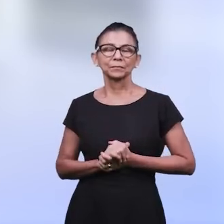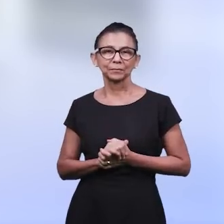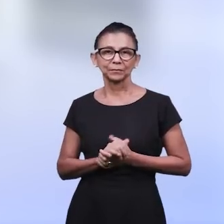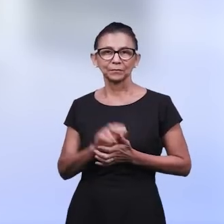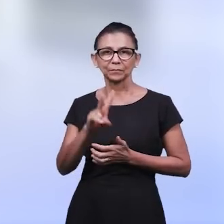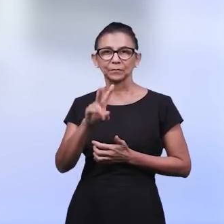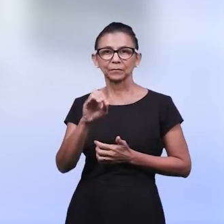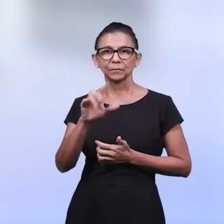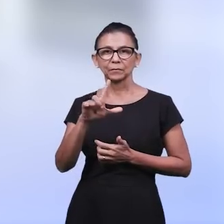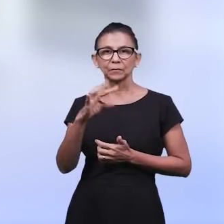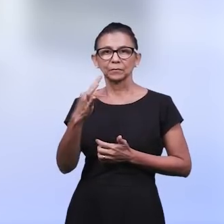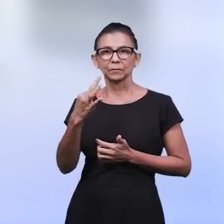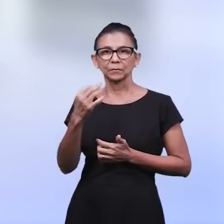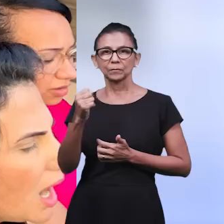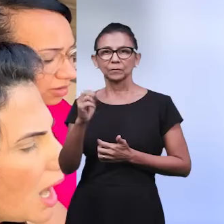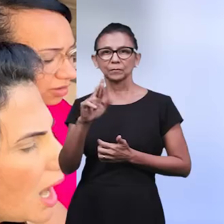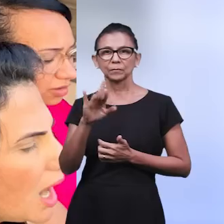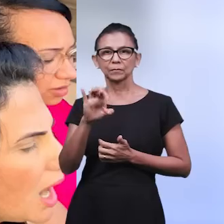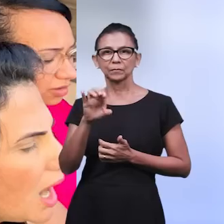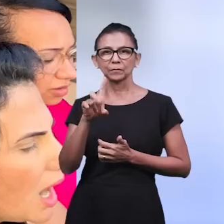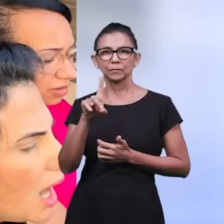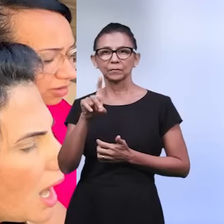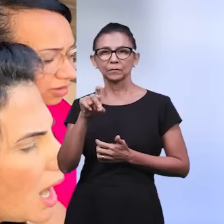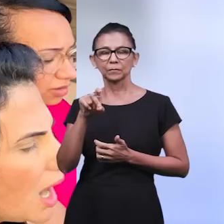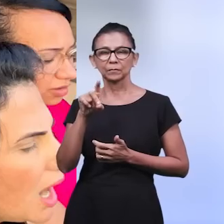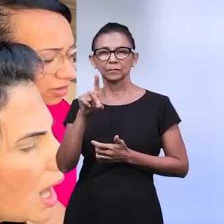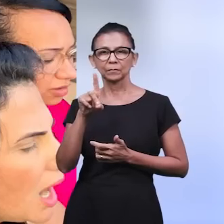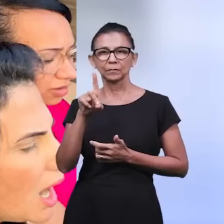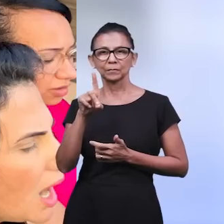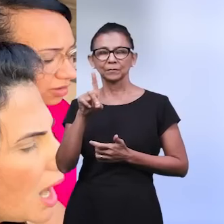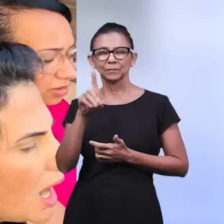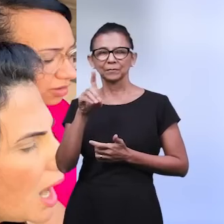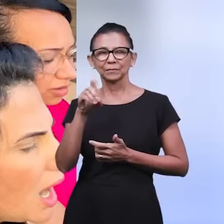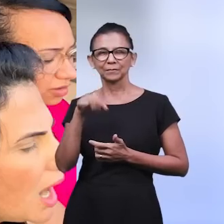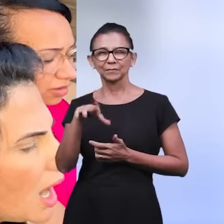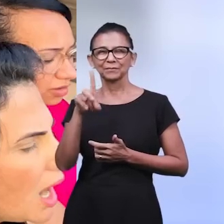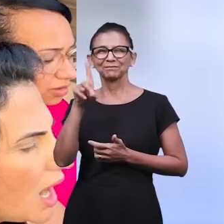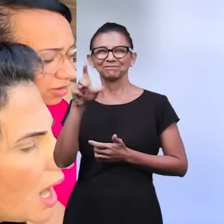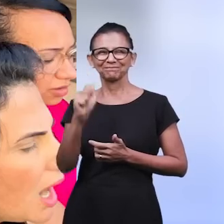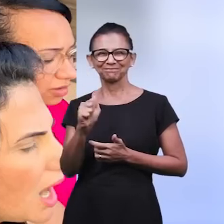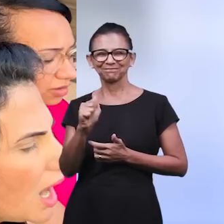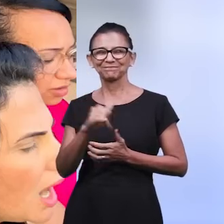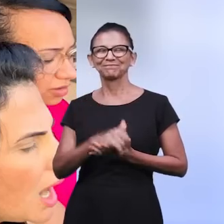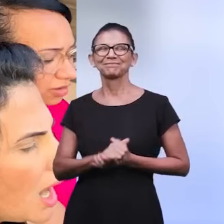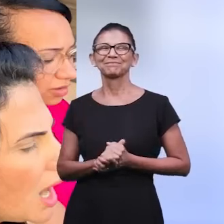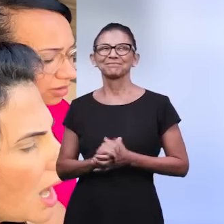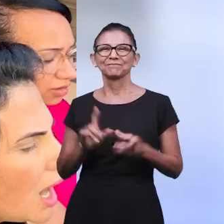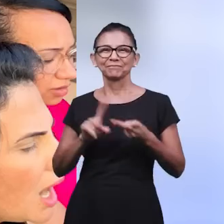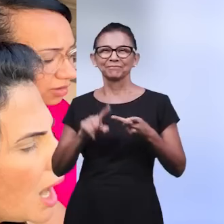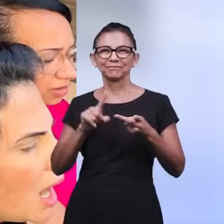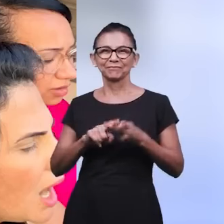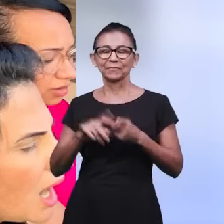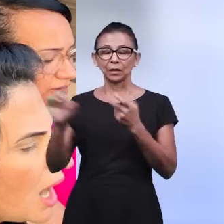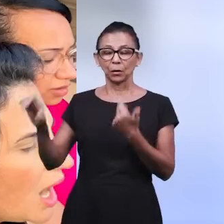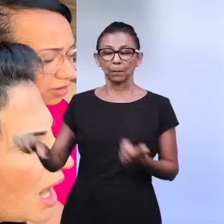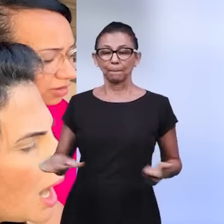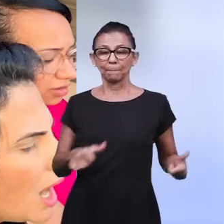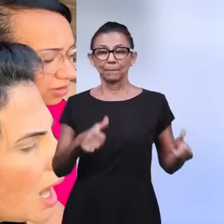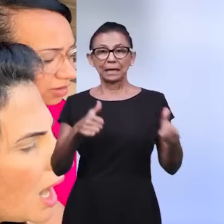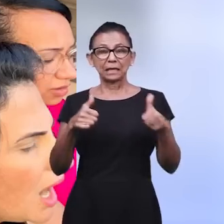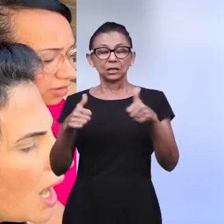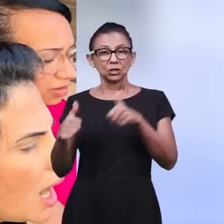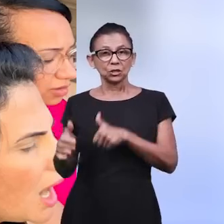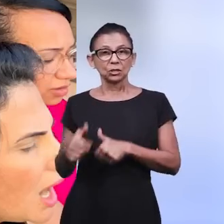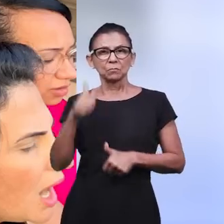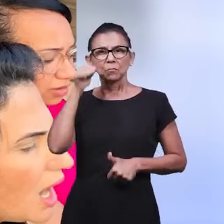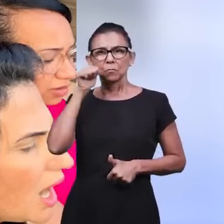Redonda, a qual nós também tivemos ali um batismo ali na ICM Pinheiral. Uma irmã ali que se definiu